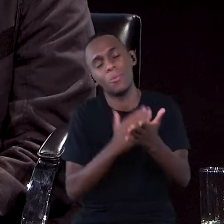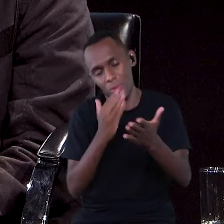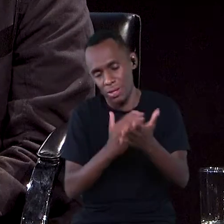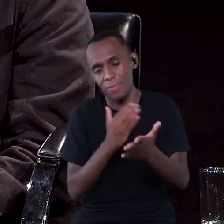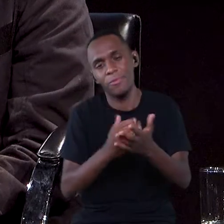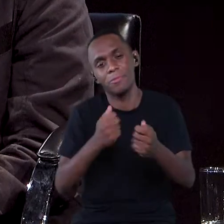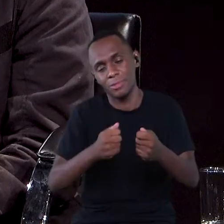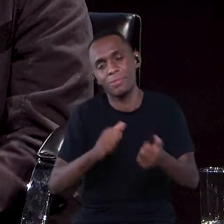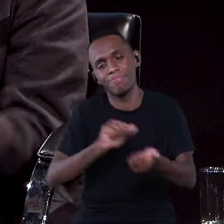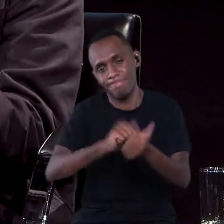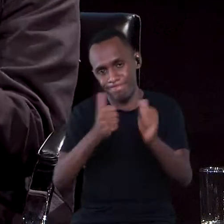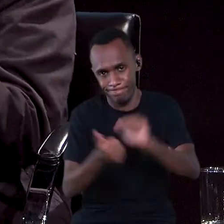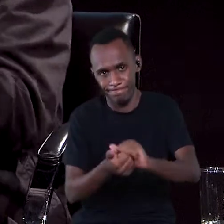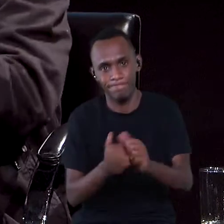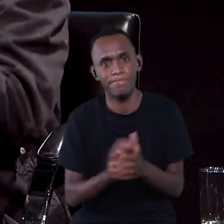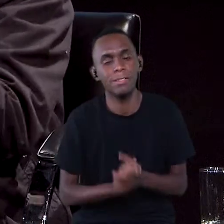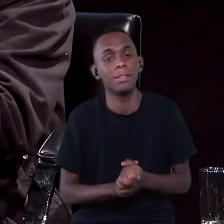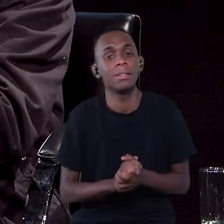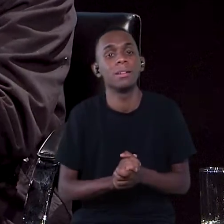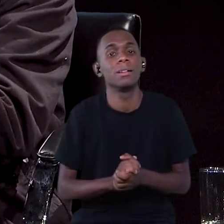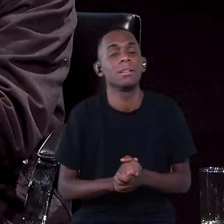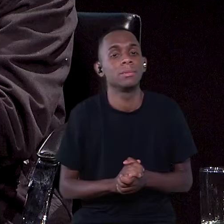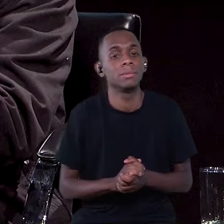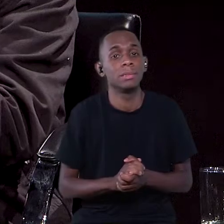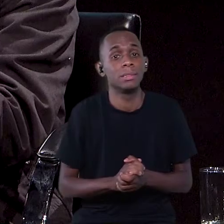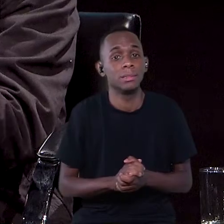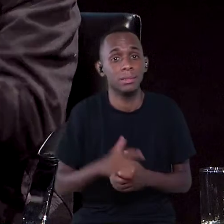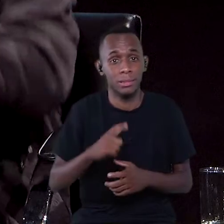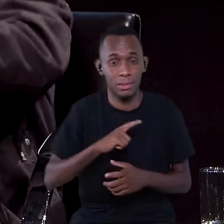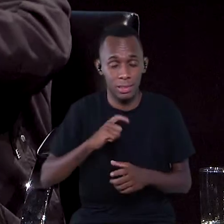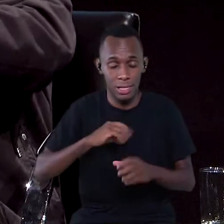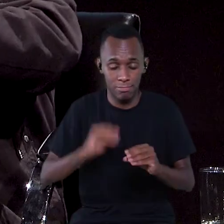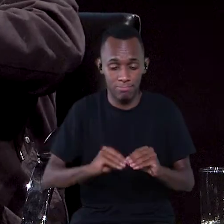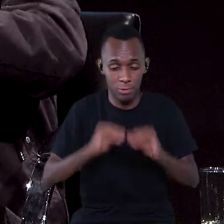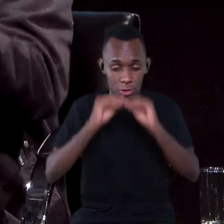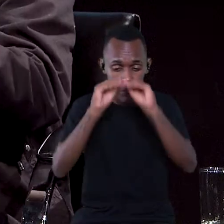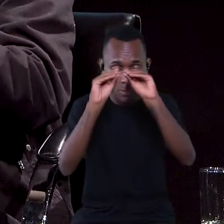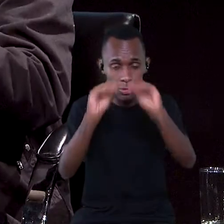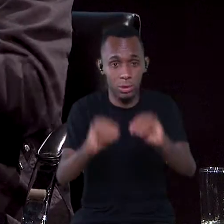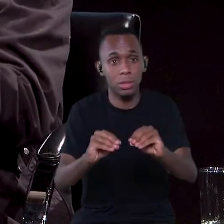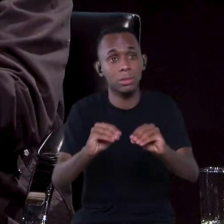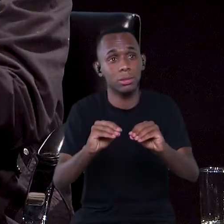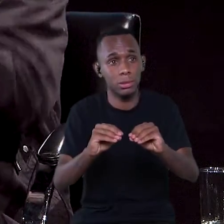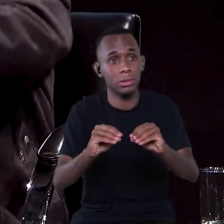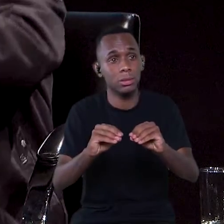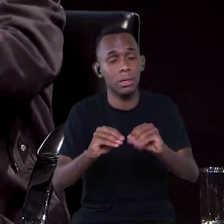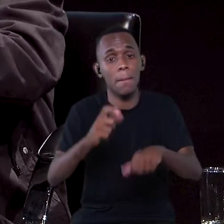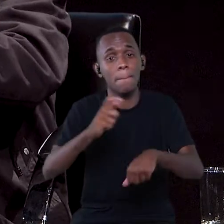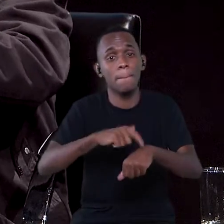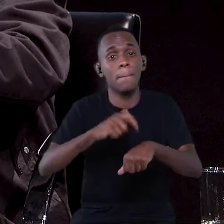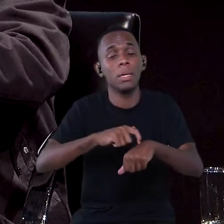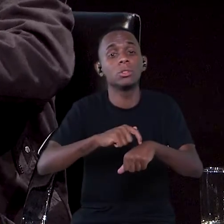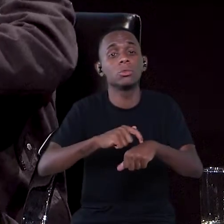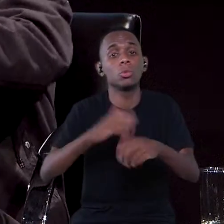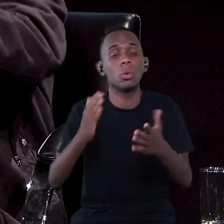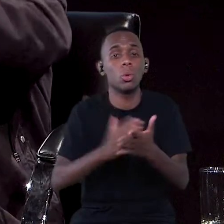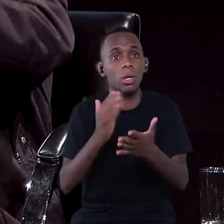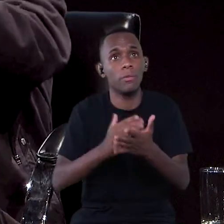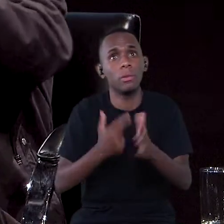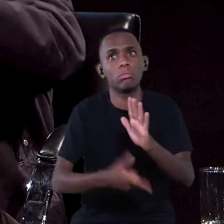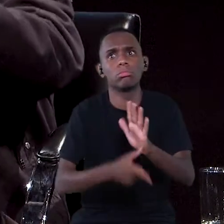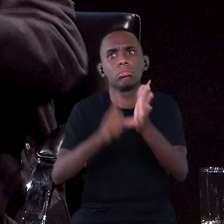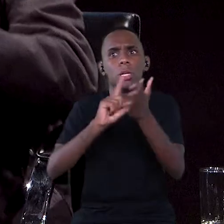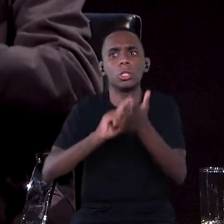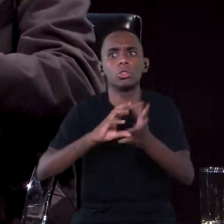MCs. Há uma passagem sutil, mas só pode ser pensada como material de vestibular quando virou livro. E, anteriormente,